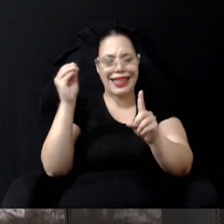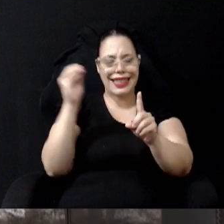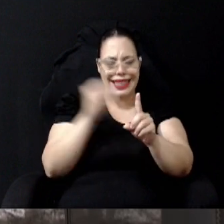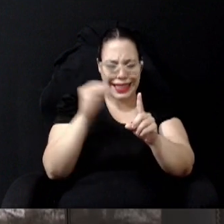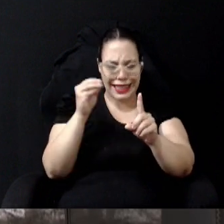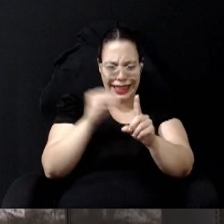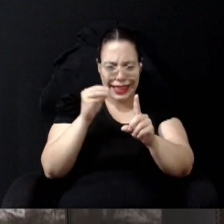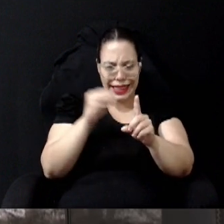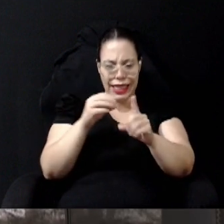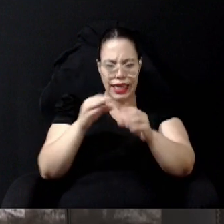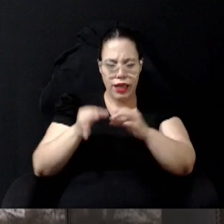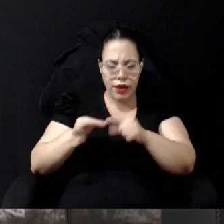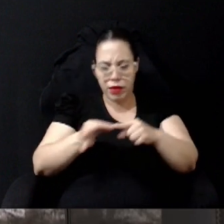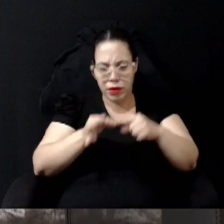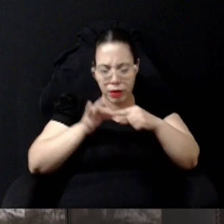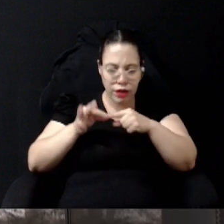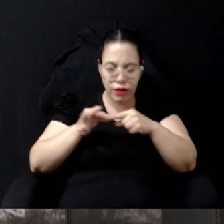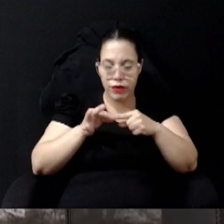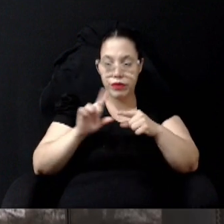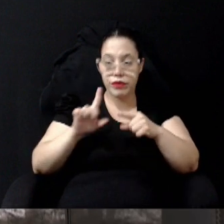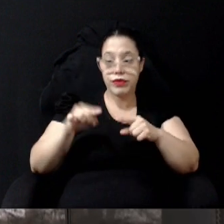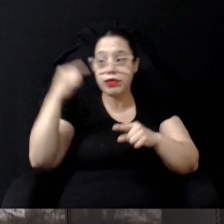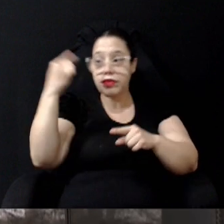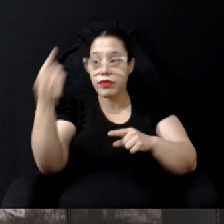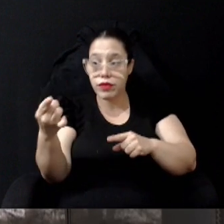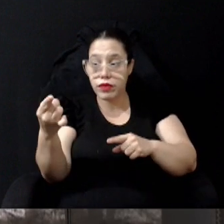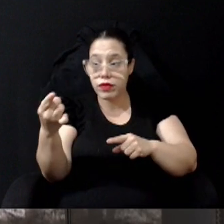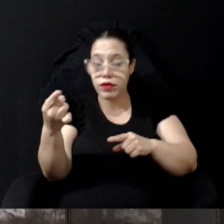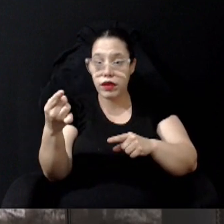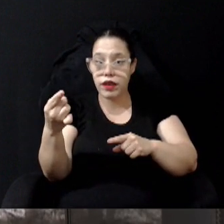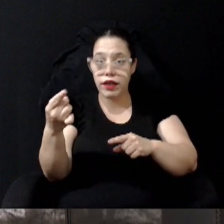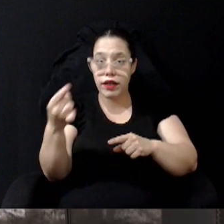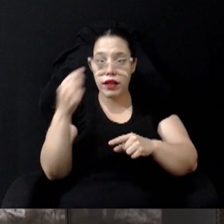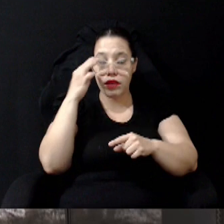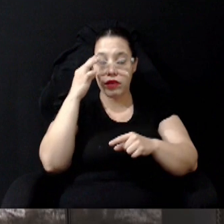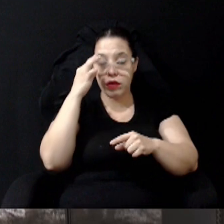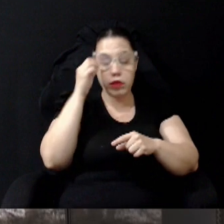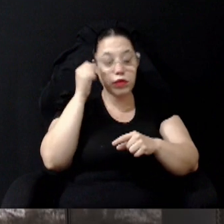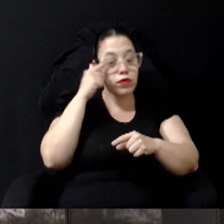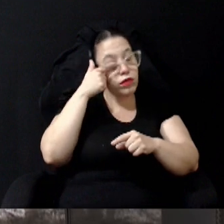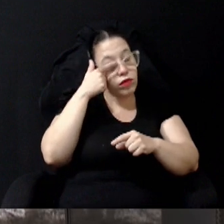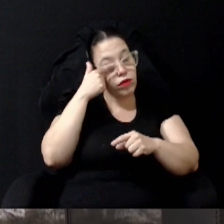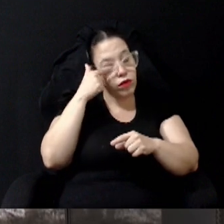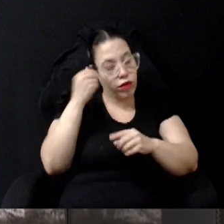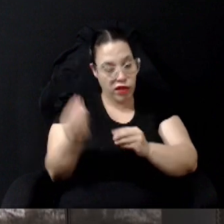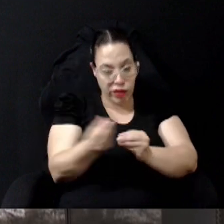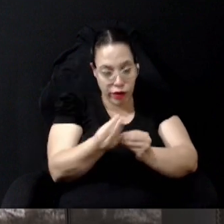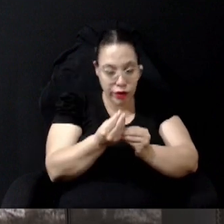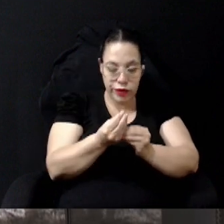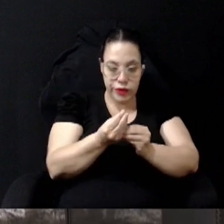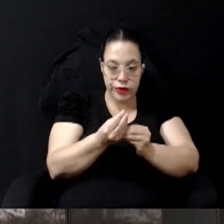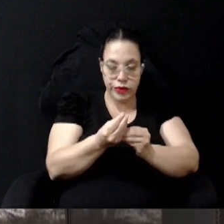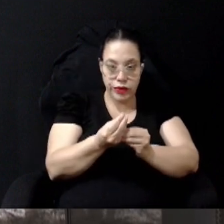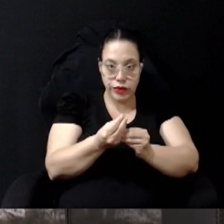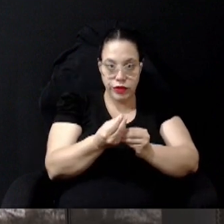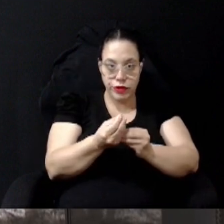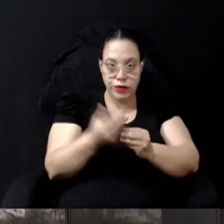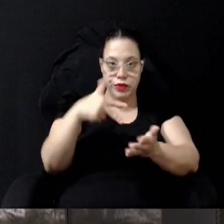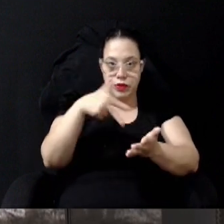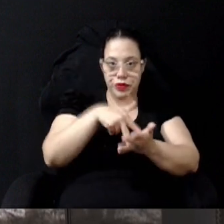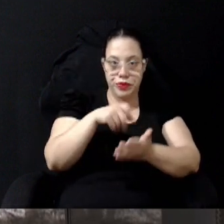periférica, além de uma griota e artista. Está como promotora legal